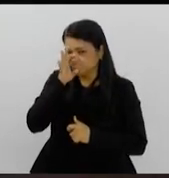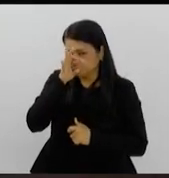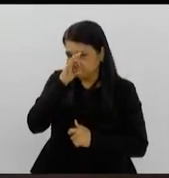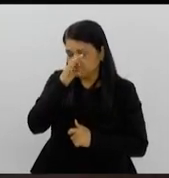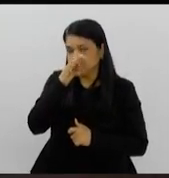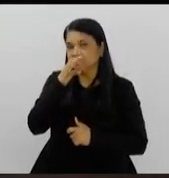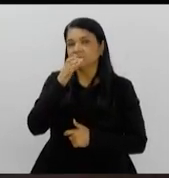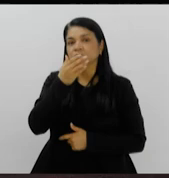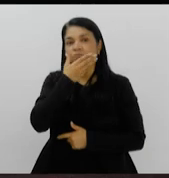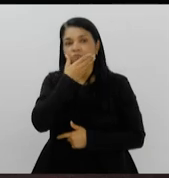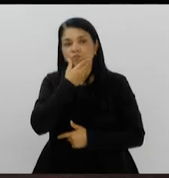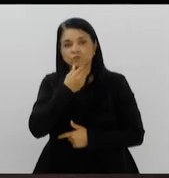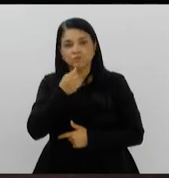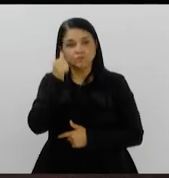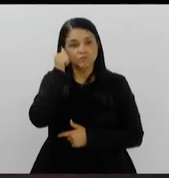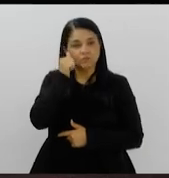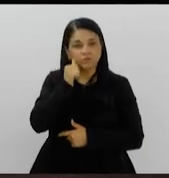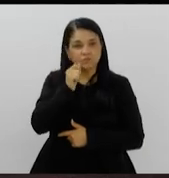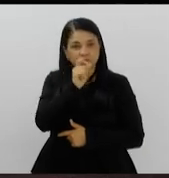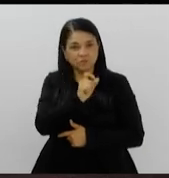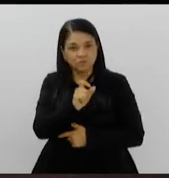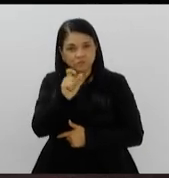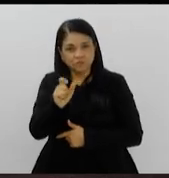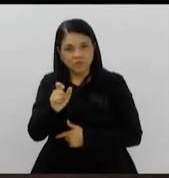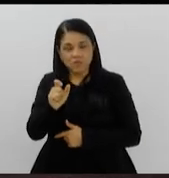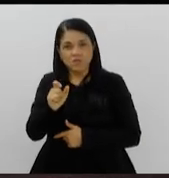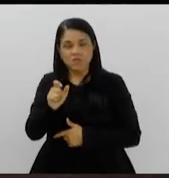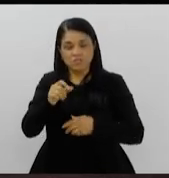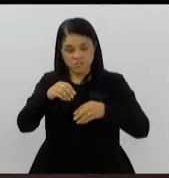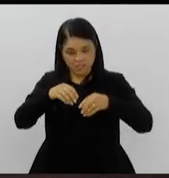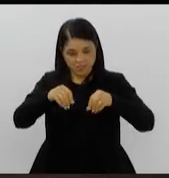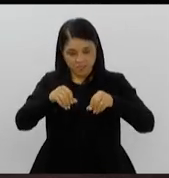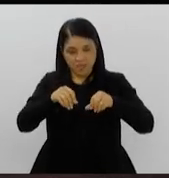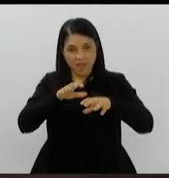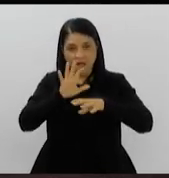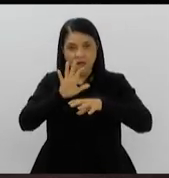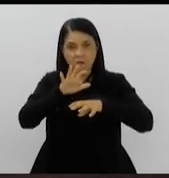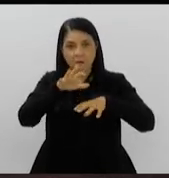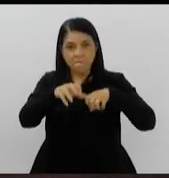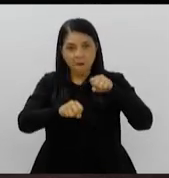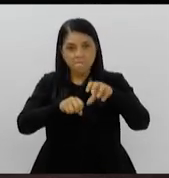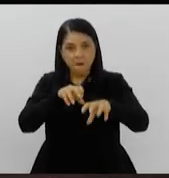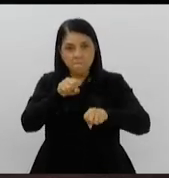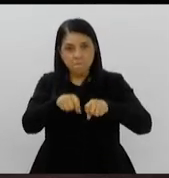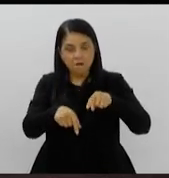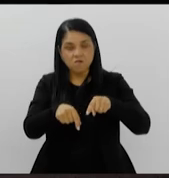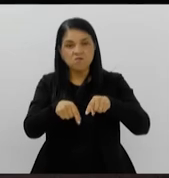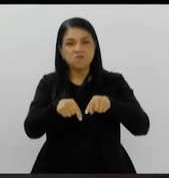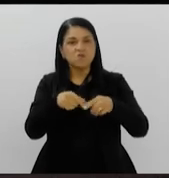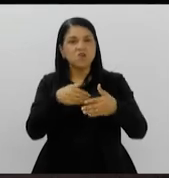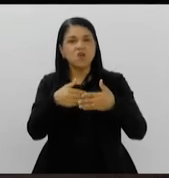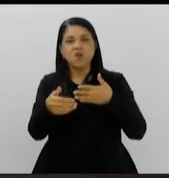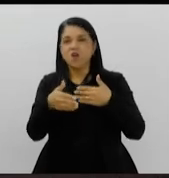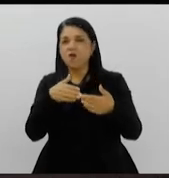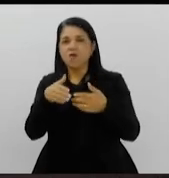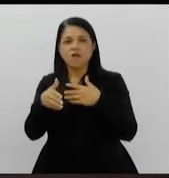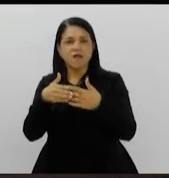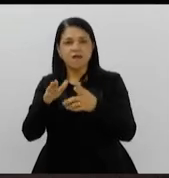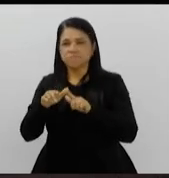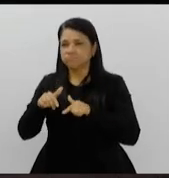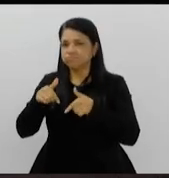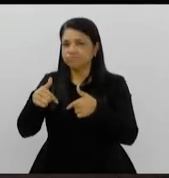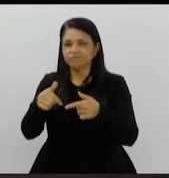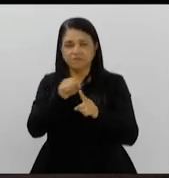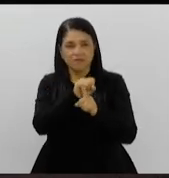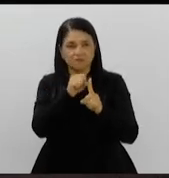e daquelas que a ocupam diante da ausência de qualquer função social desse